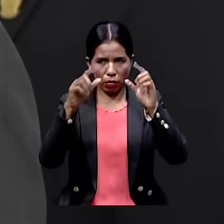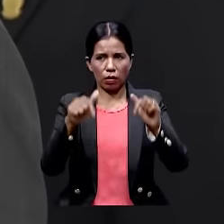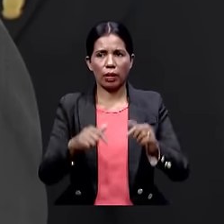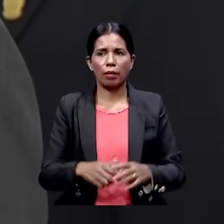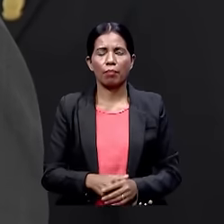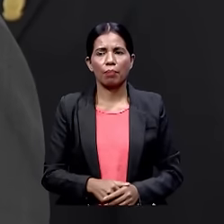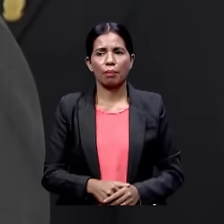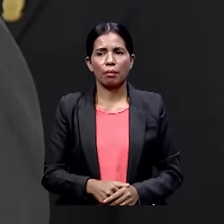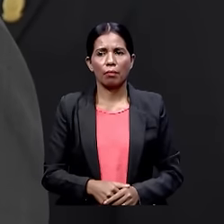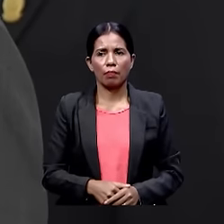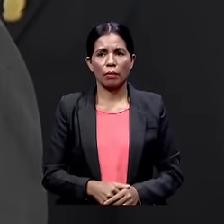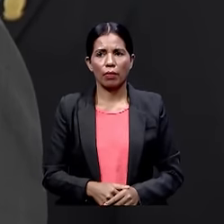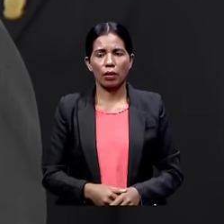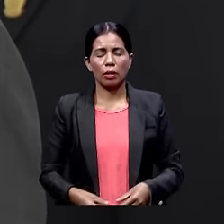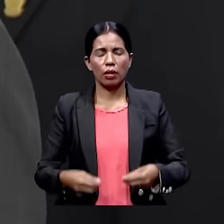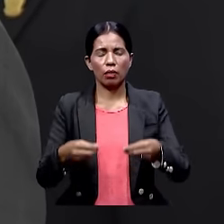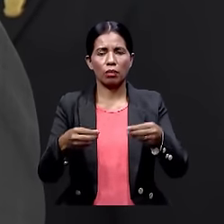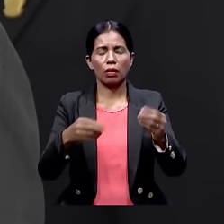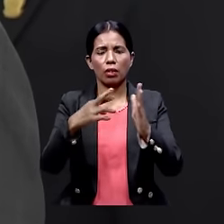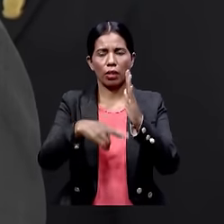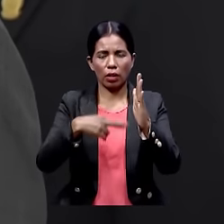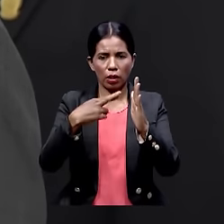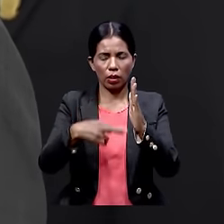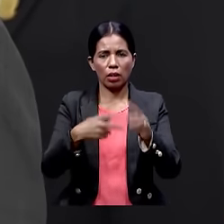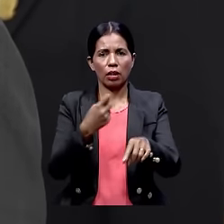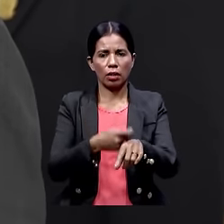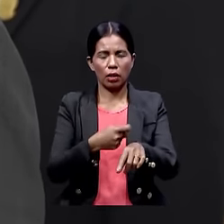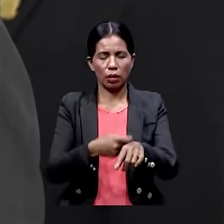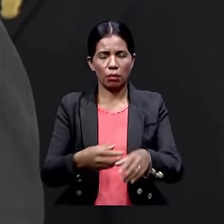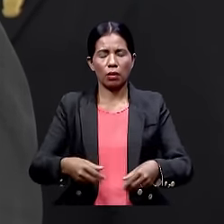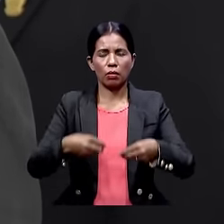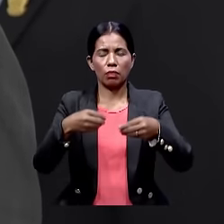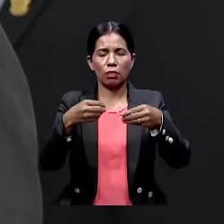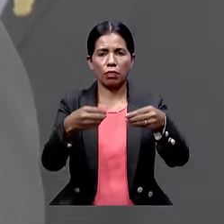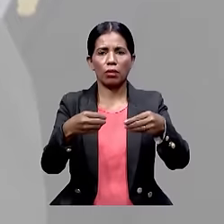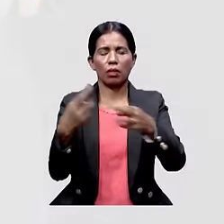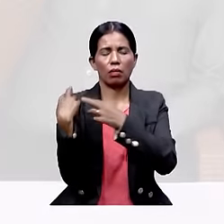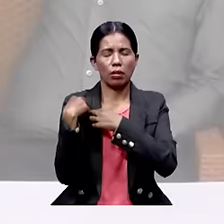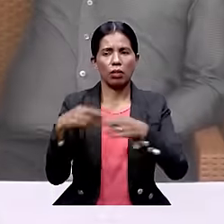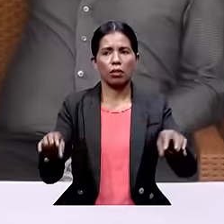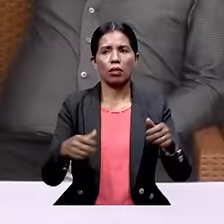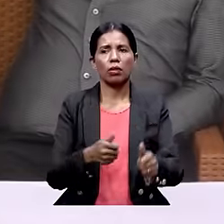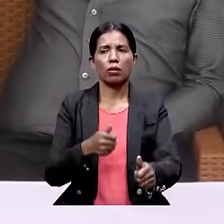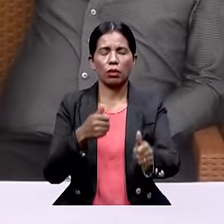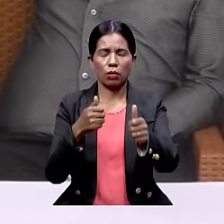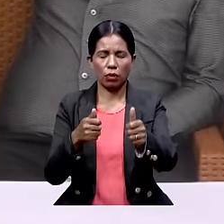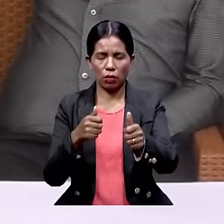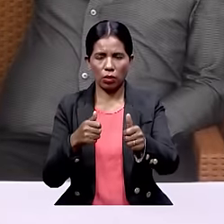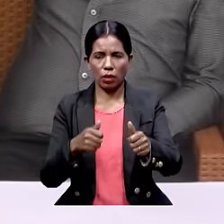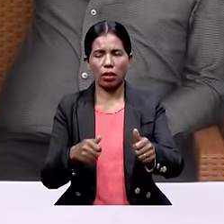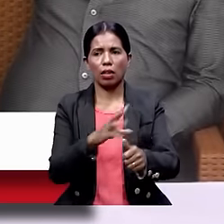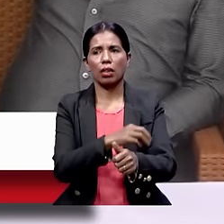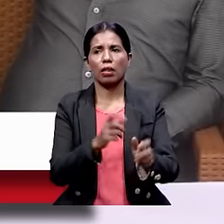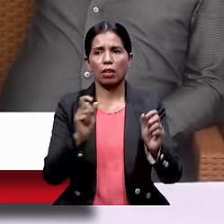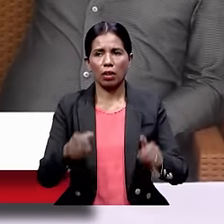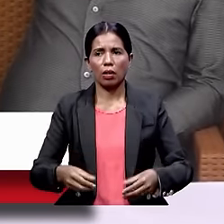Há procedimentos legais e há momento da tomada de posse. Tu e regras funcionamento normal, né? Tem